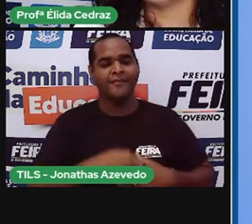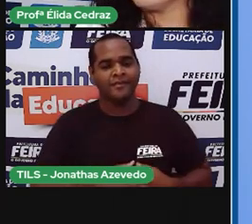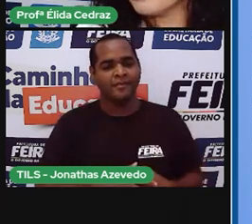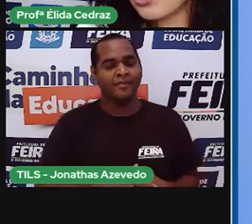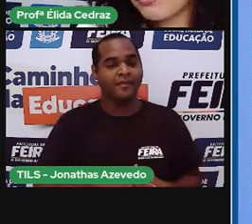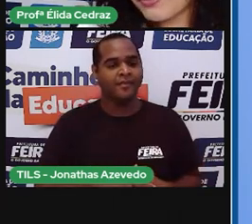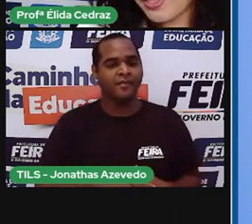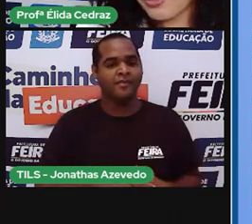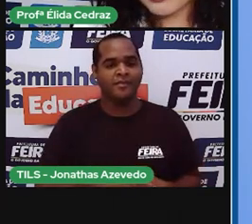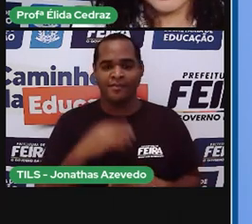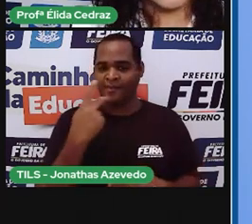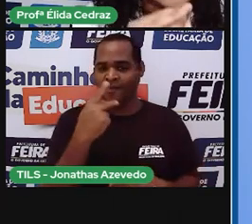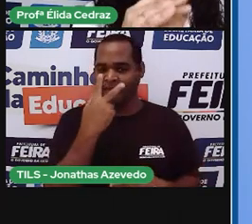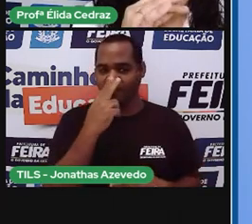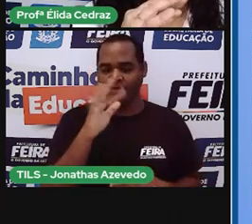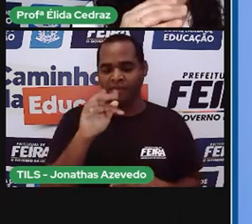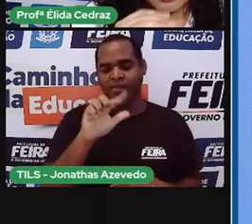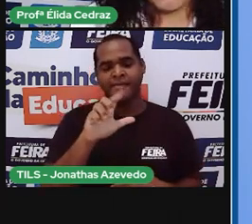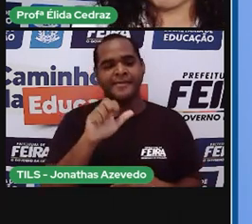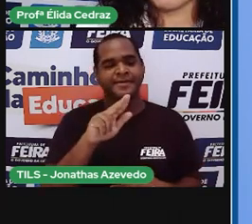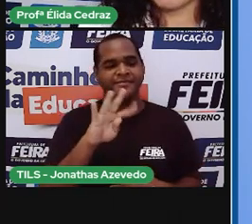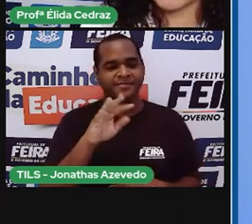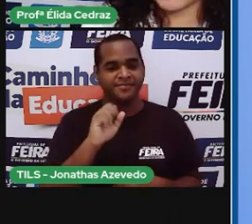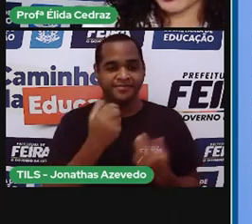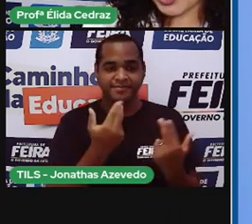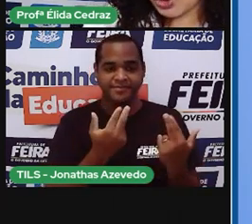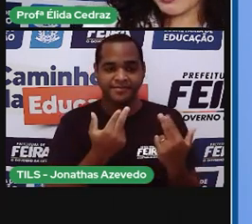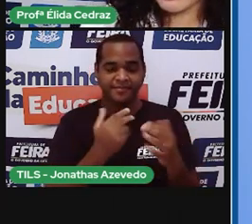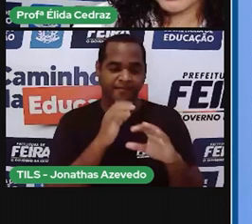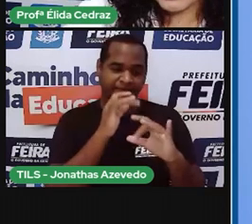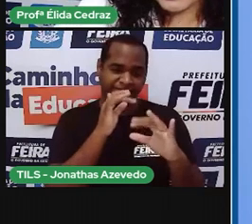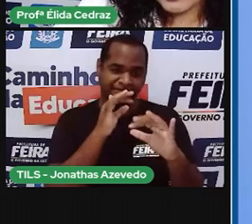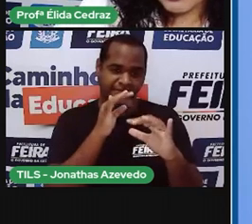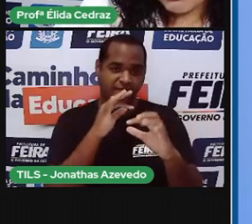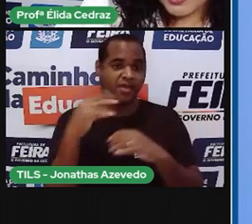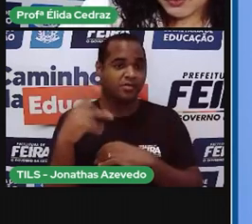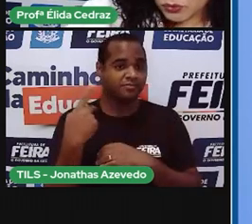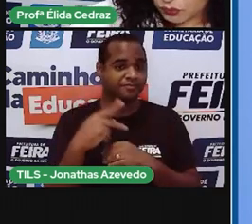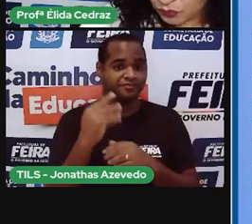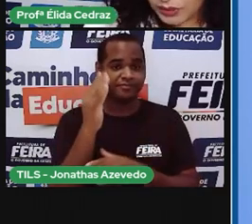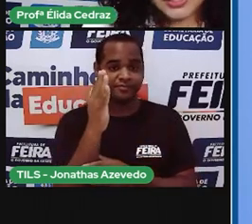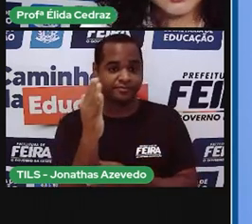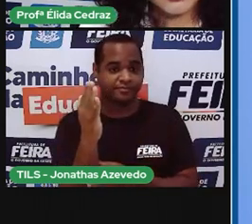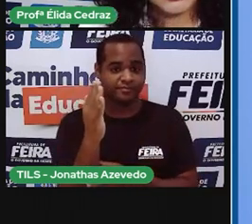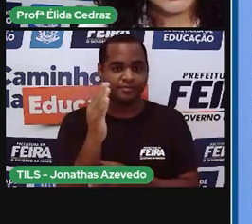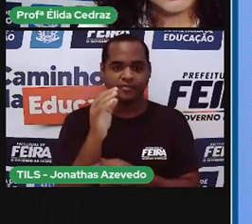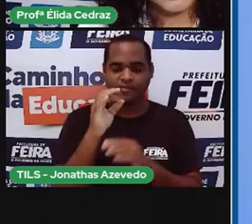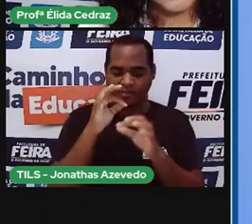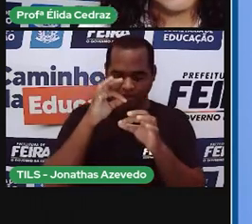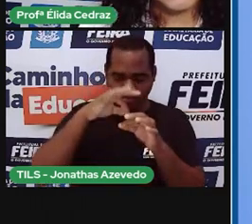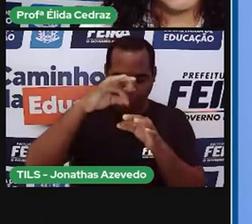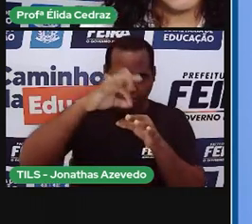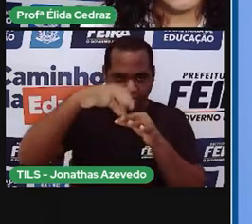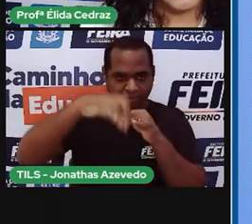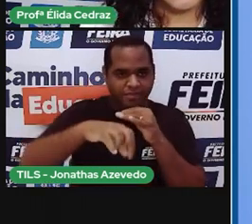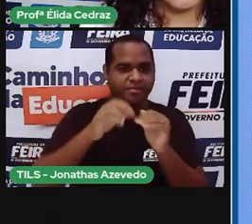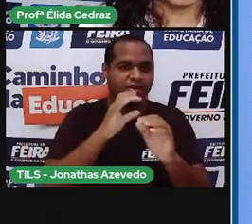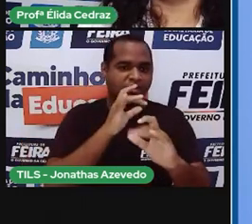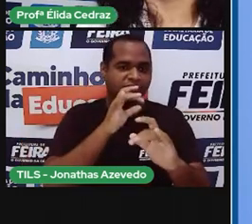e você pode dizer falta sabia uma falta toda de madeira Vem com os furinhos